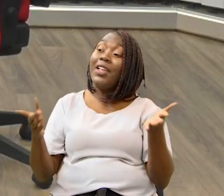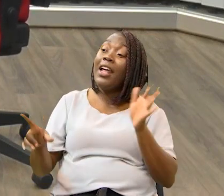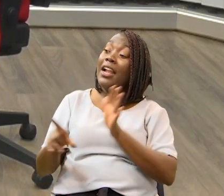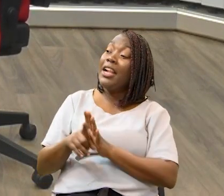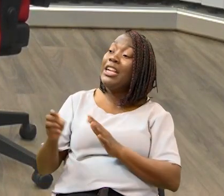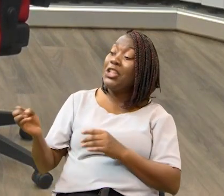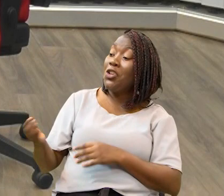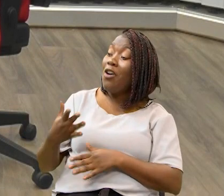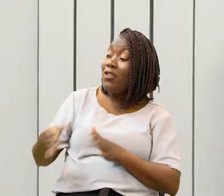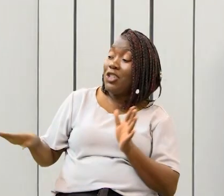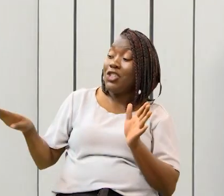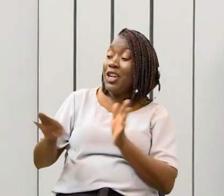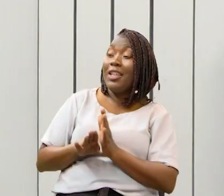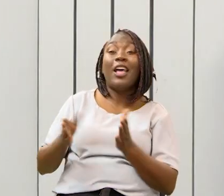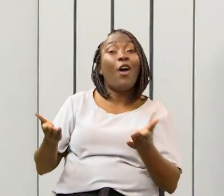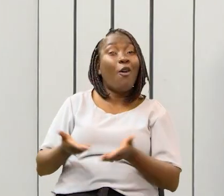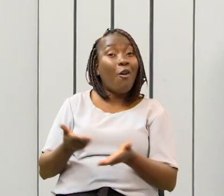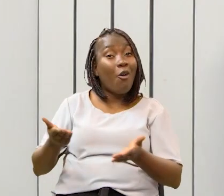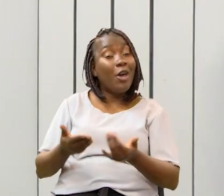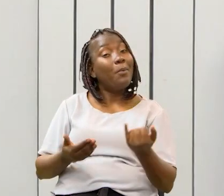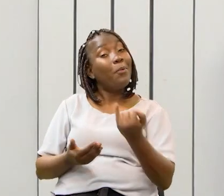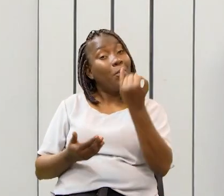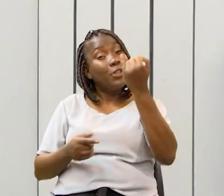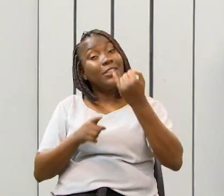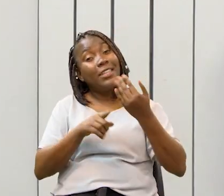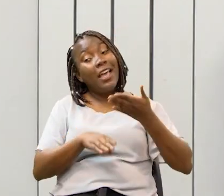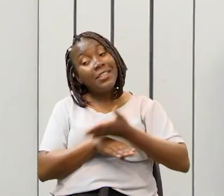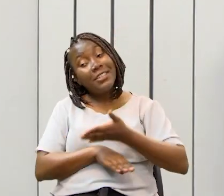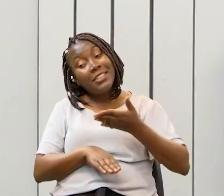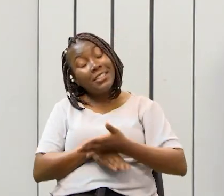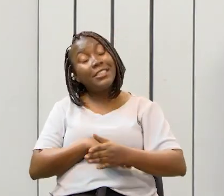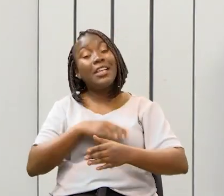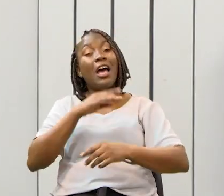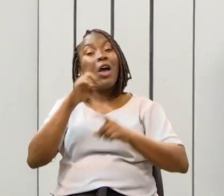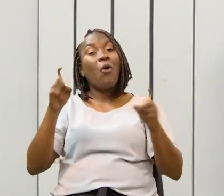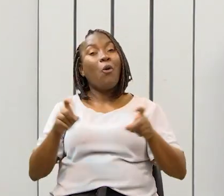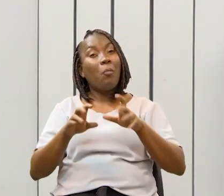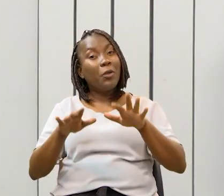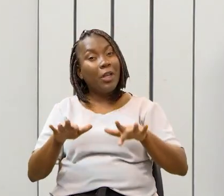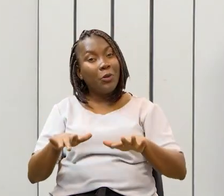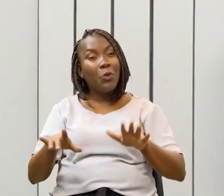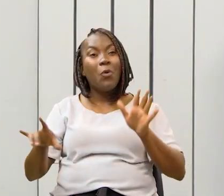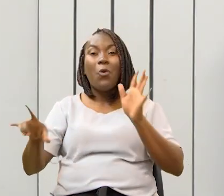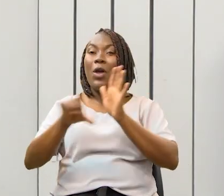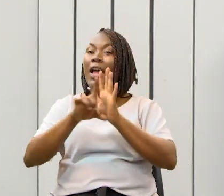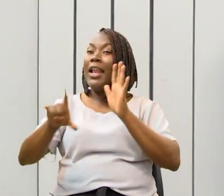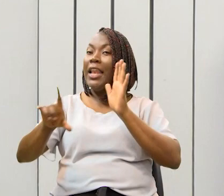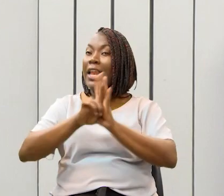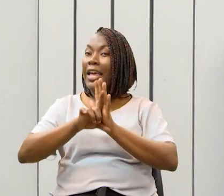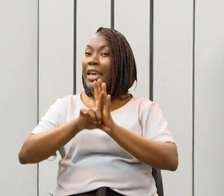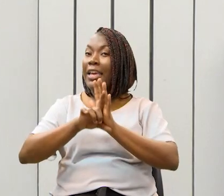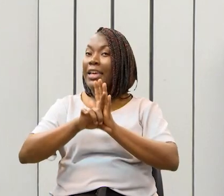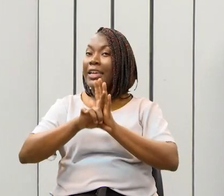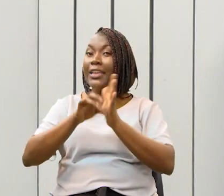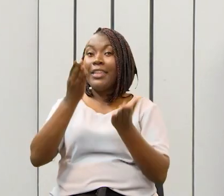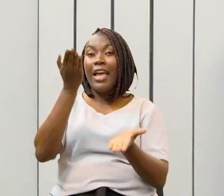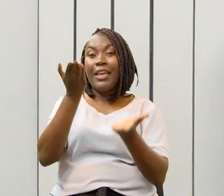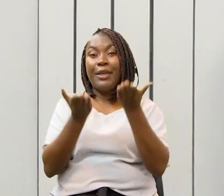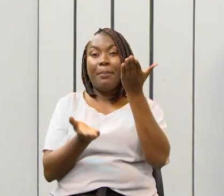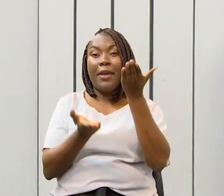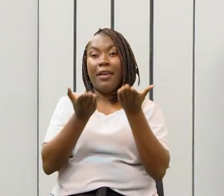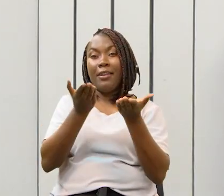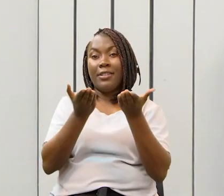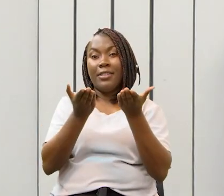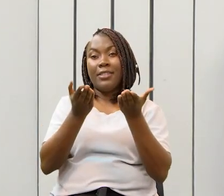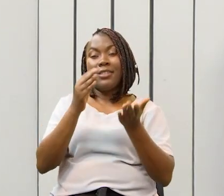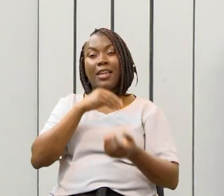uma lei nova que está chegando agora, que é importante você acessar o seu computador, né? Acessar a lei da